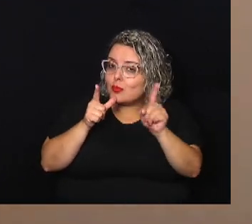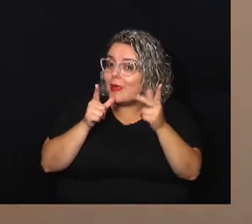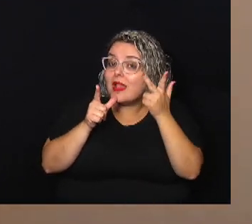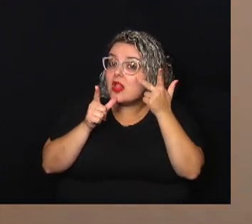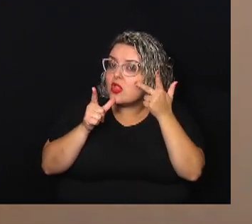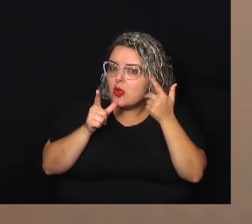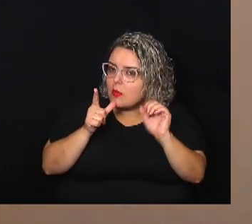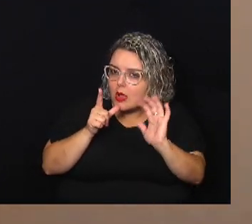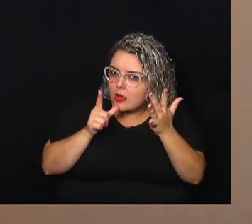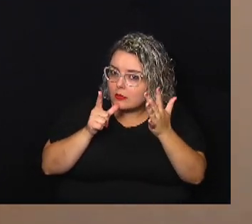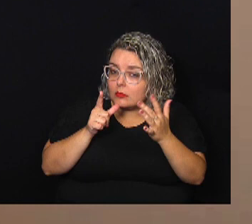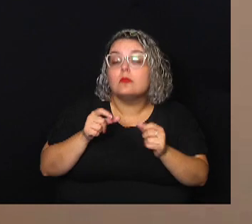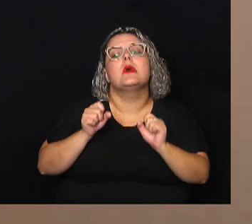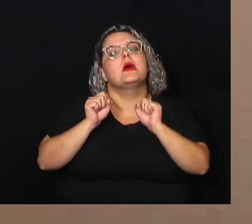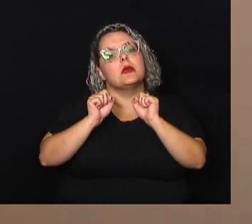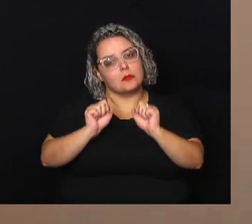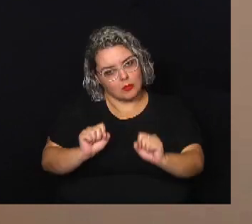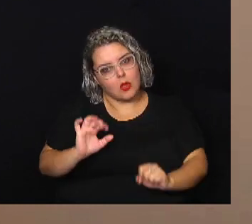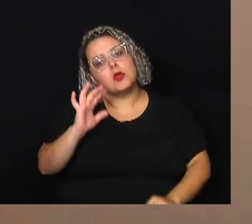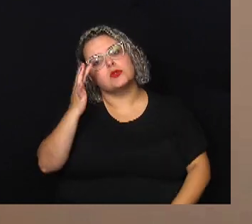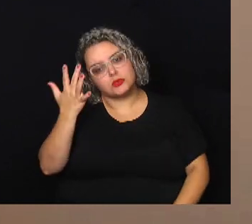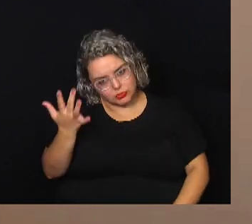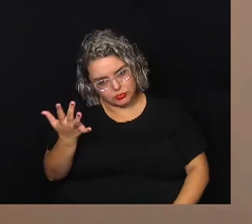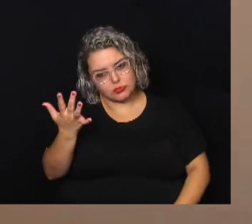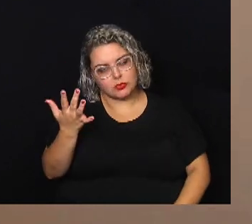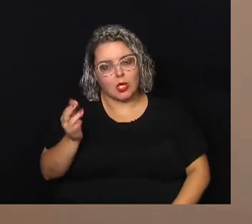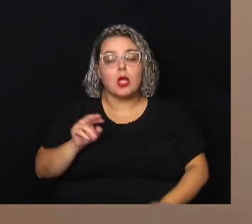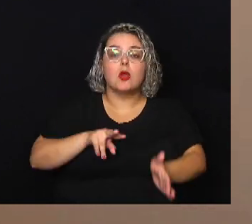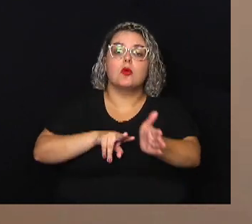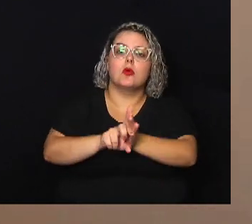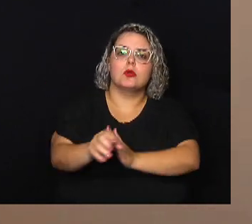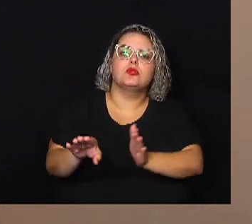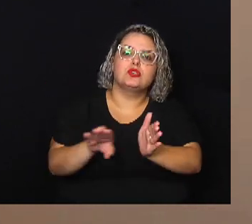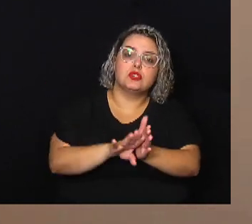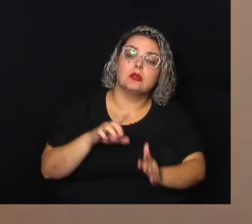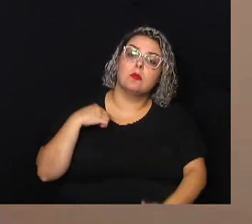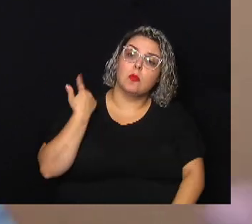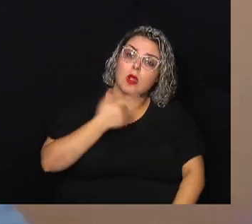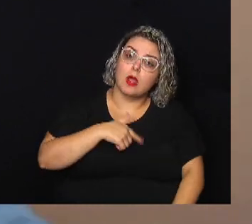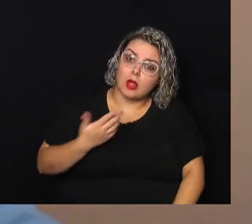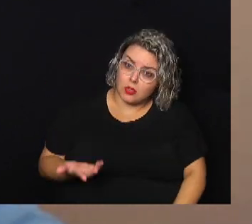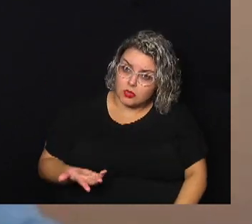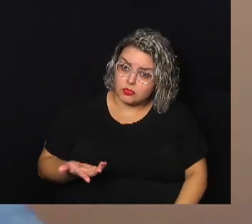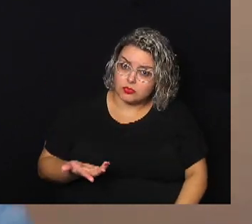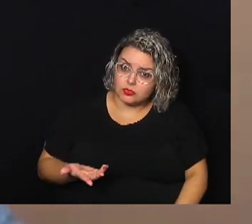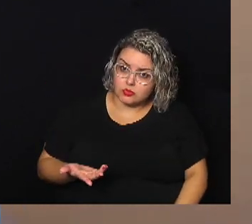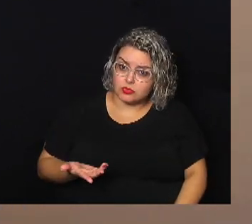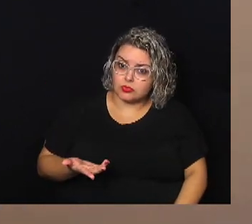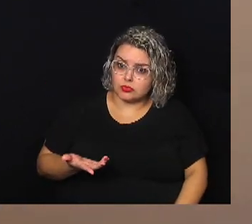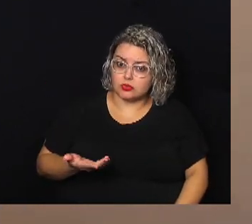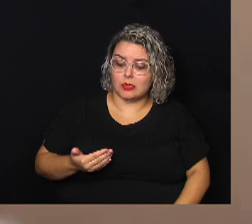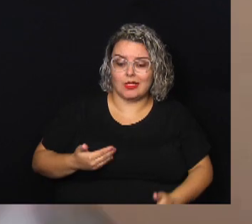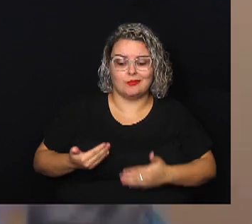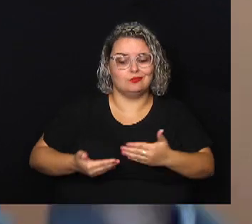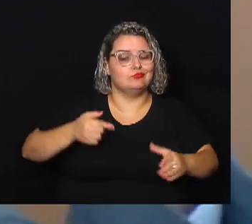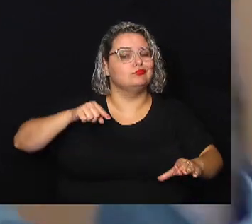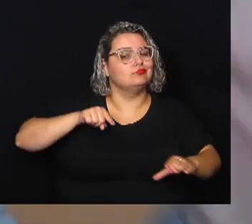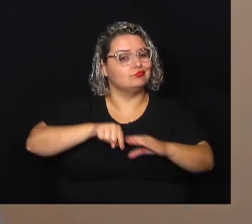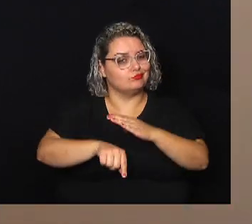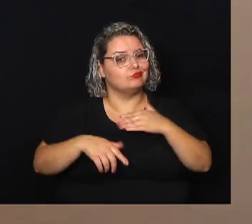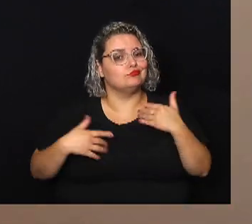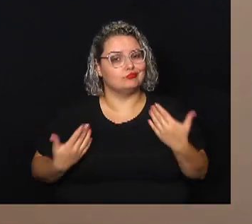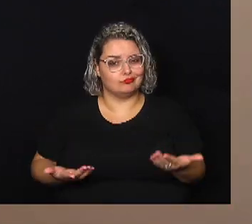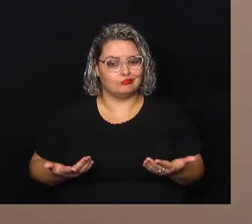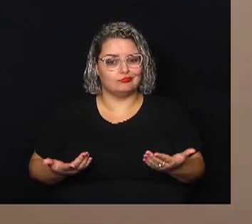ele acontece. E muitas vezes o diagnóstico chega para a gente em estadiamento avançado, em